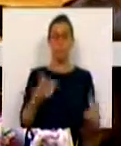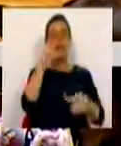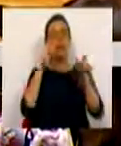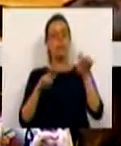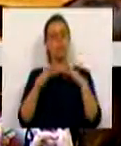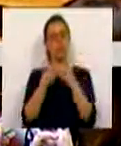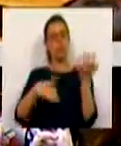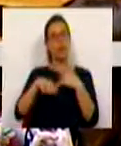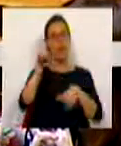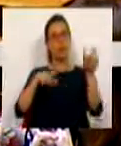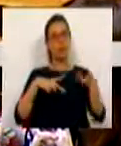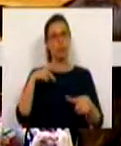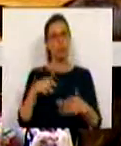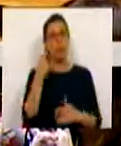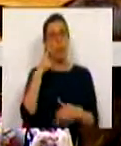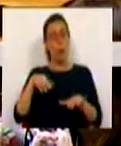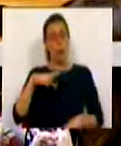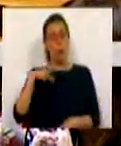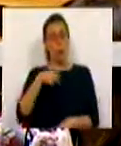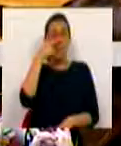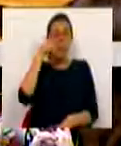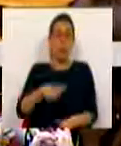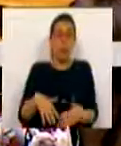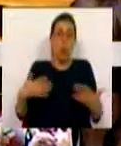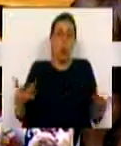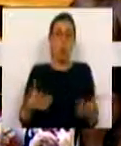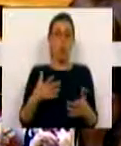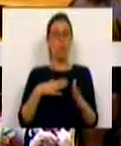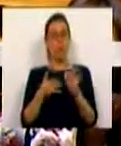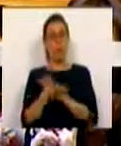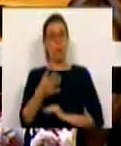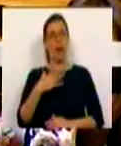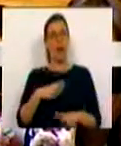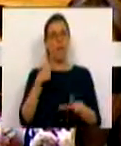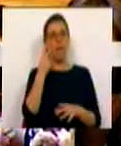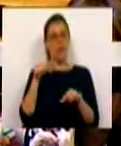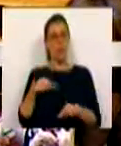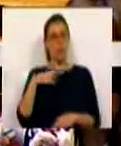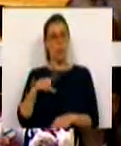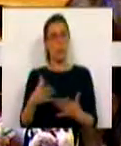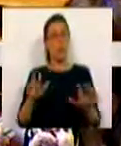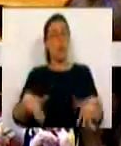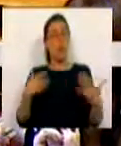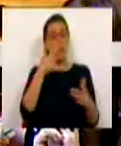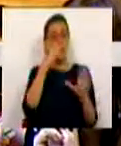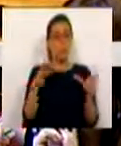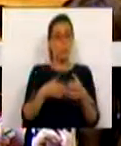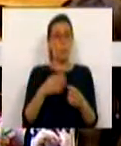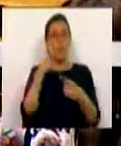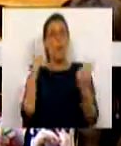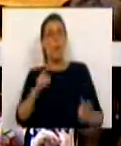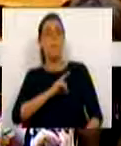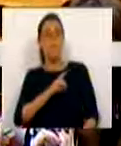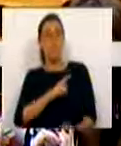pessoas de nacionalidade portuguesa, com residência em Portugal, pessoas ou que pretendam ser admitidas no nosso território, qualquer pessoa coletiva pública ou